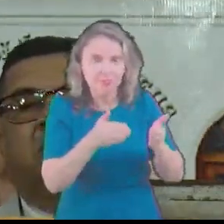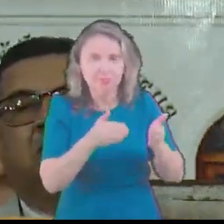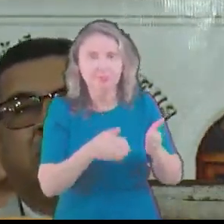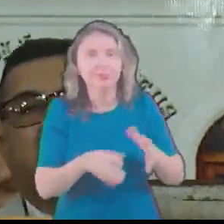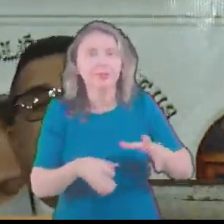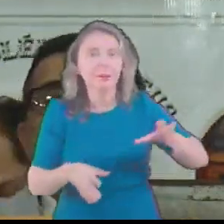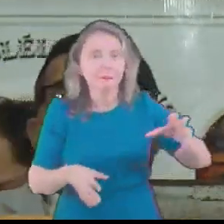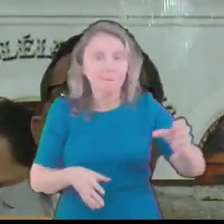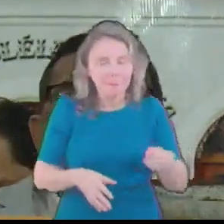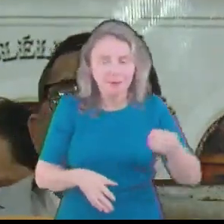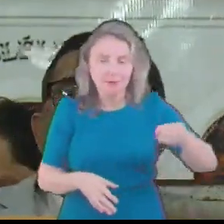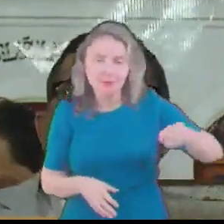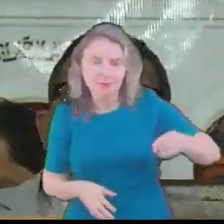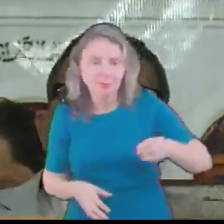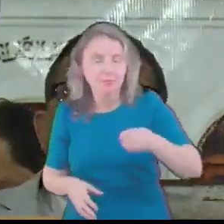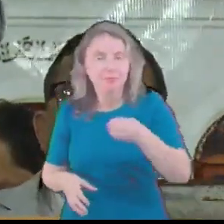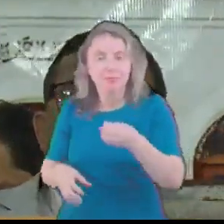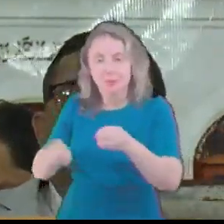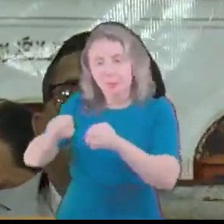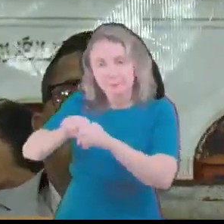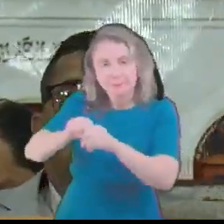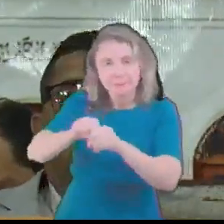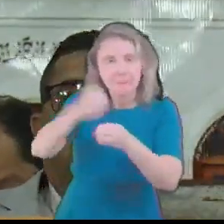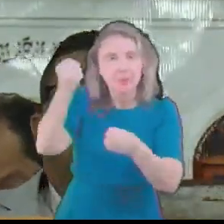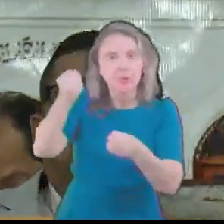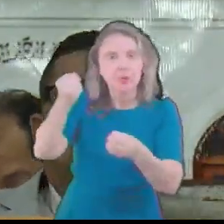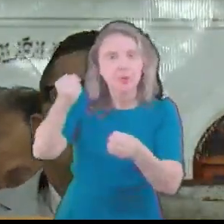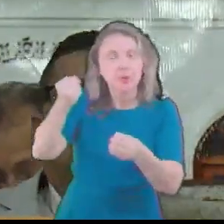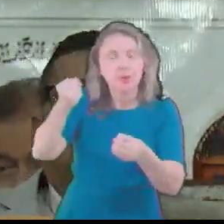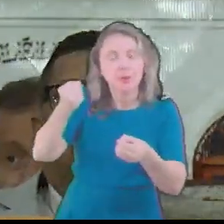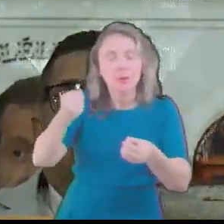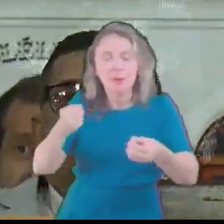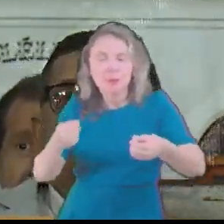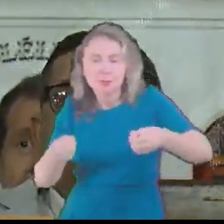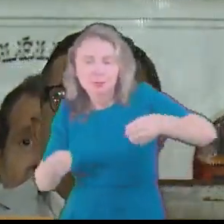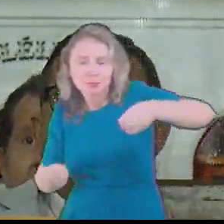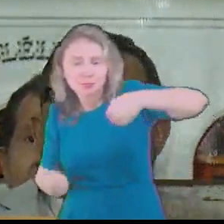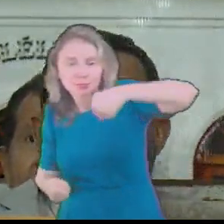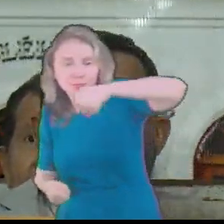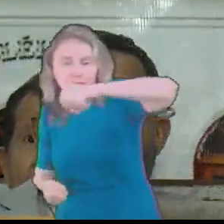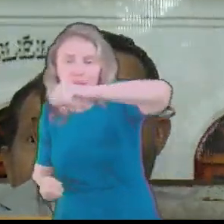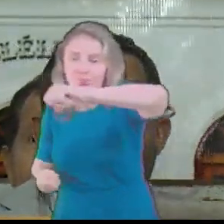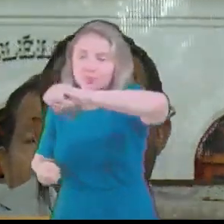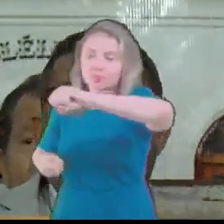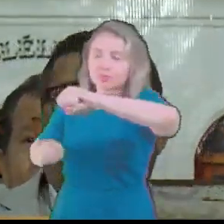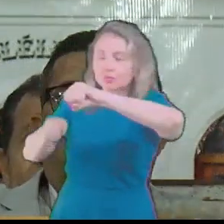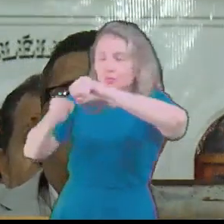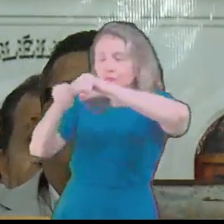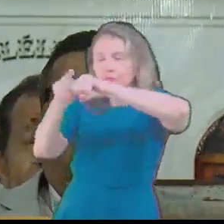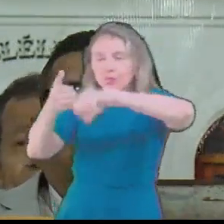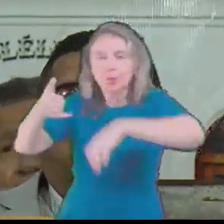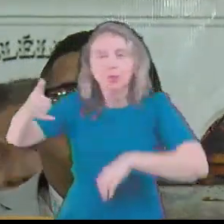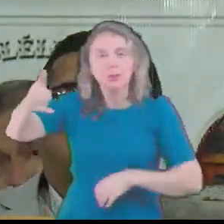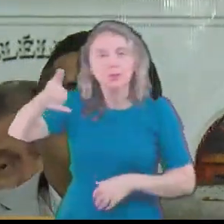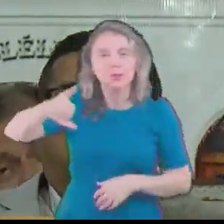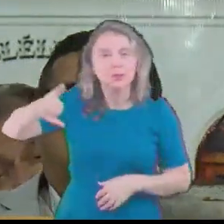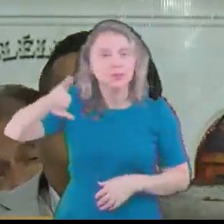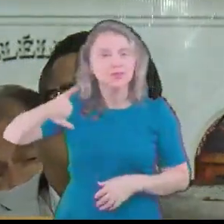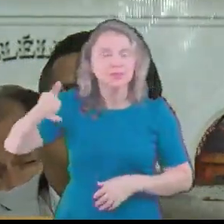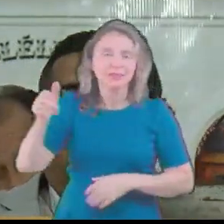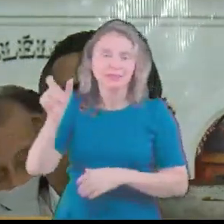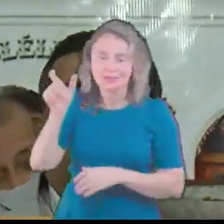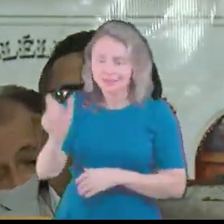e vai ungir Jesus, porque ela sabe que o que ela quebra e joga em